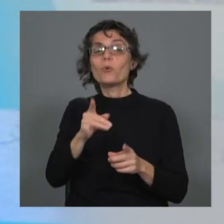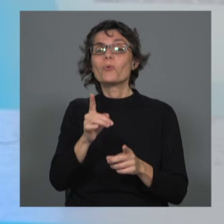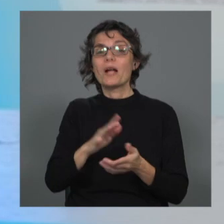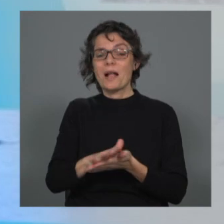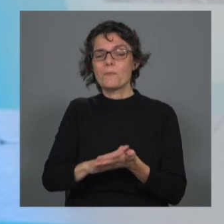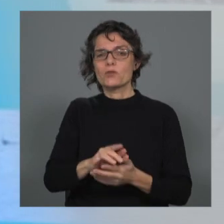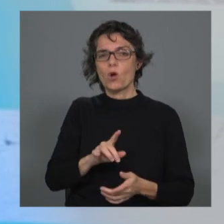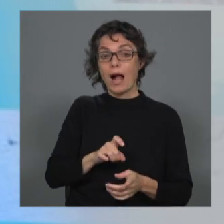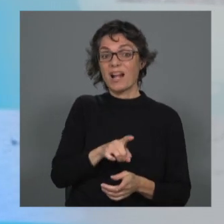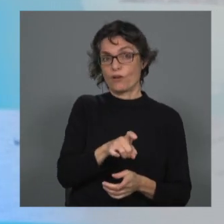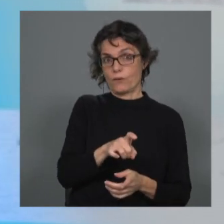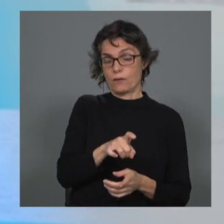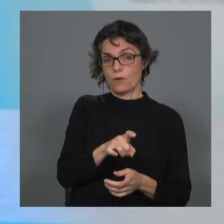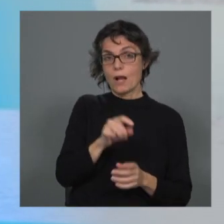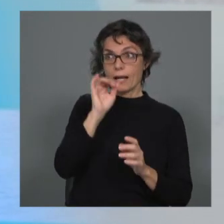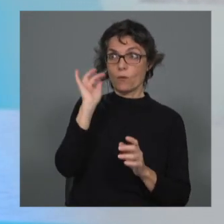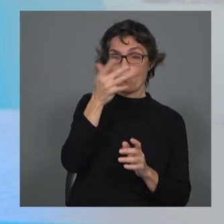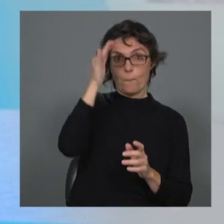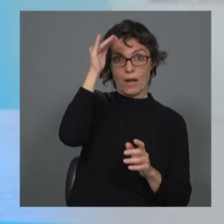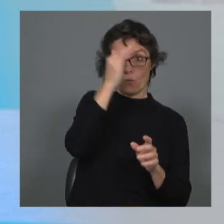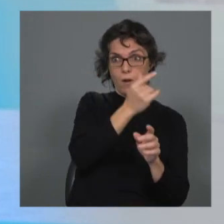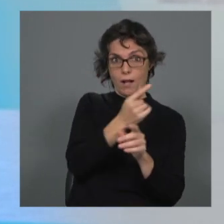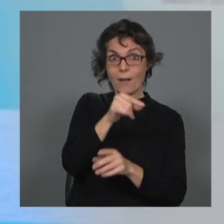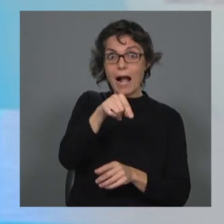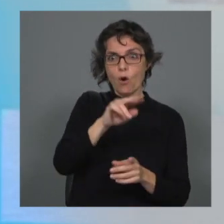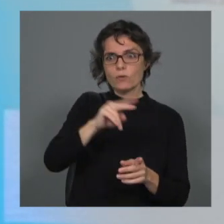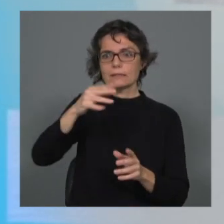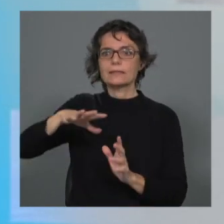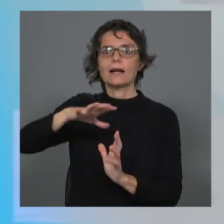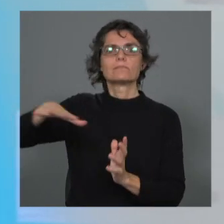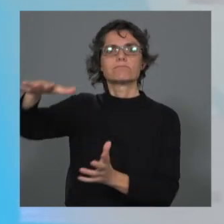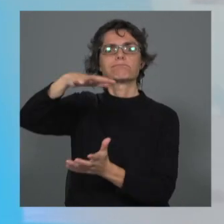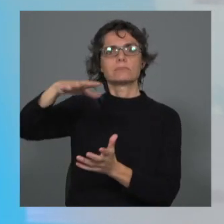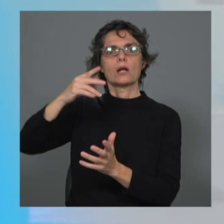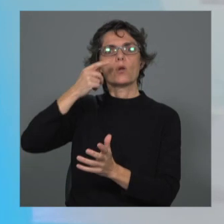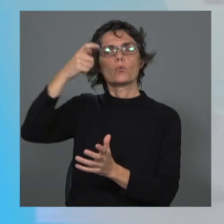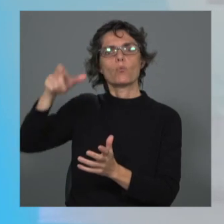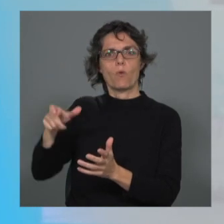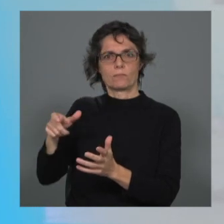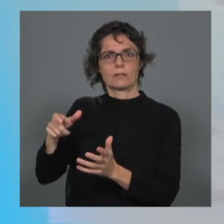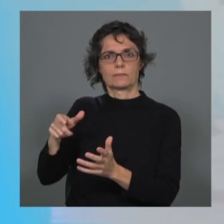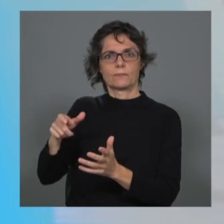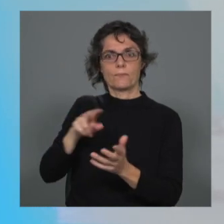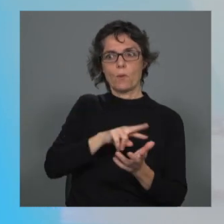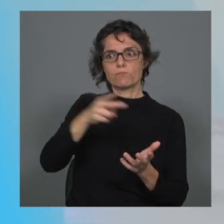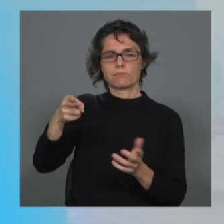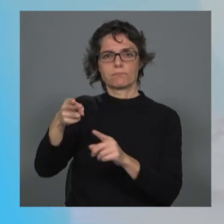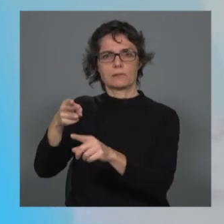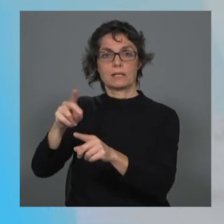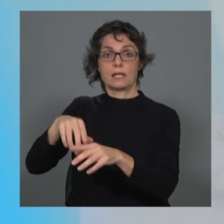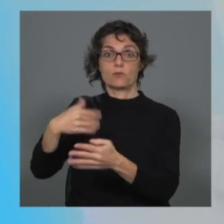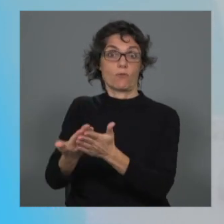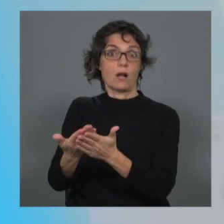reino animal passou para o reino humano, com consequências que nós temos